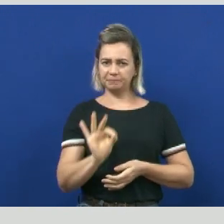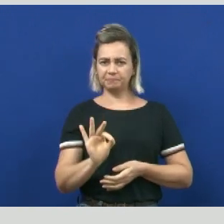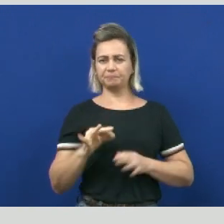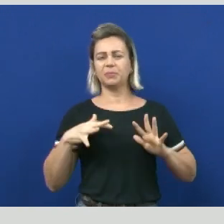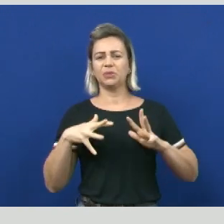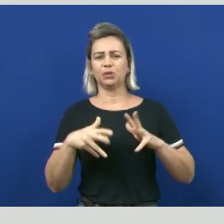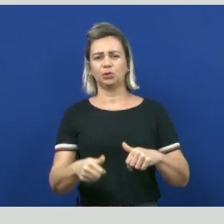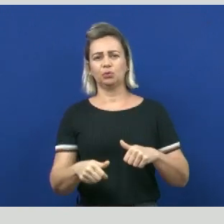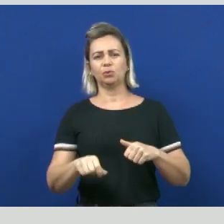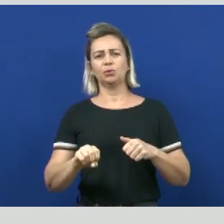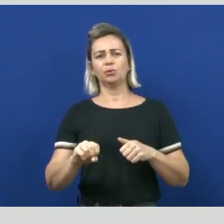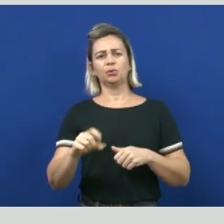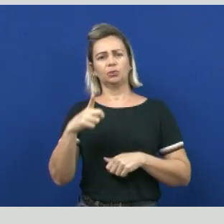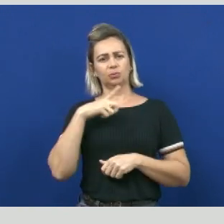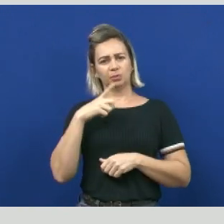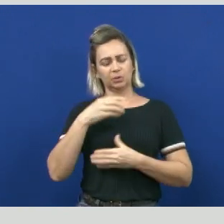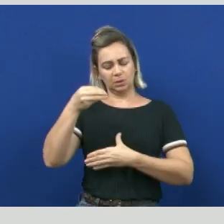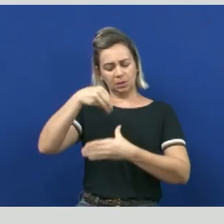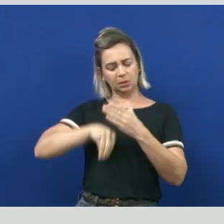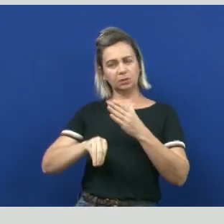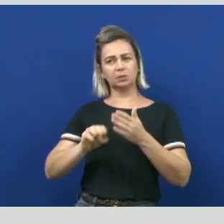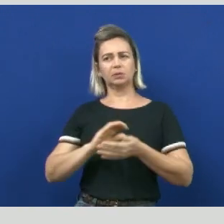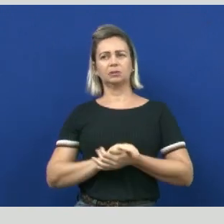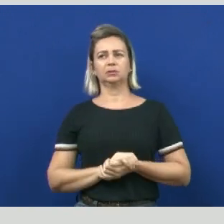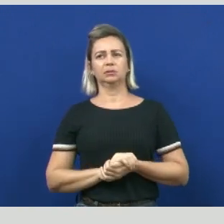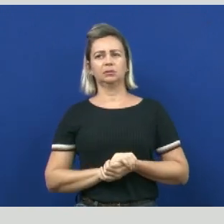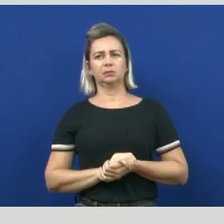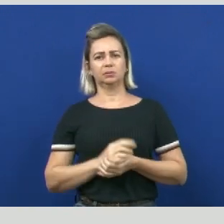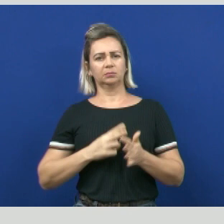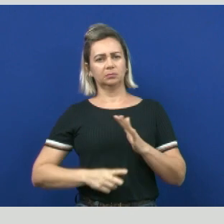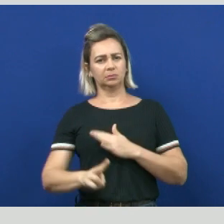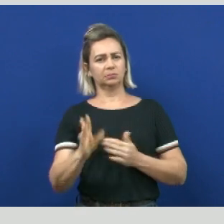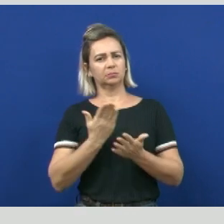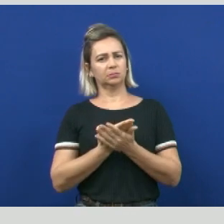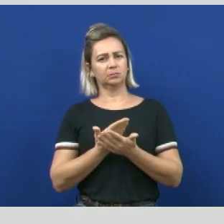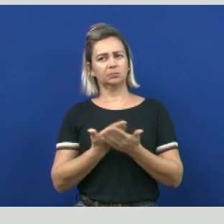massa de um ser vivo. Tranquilo? Vamos continuar então.